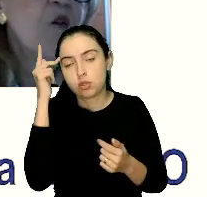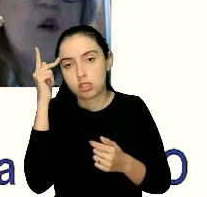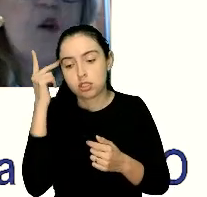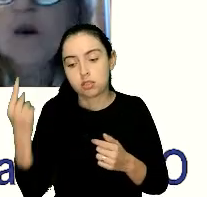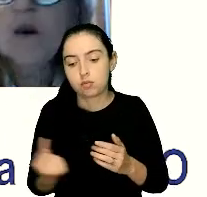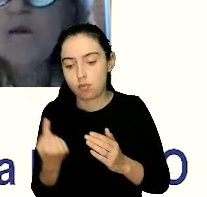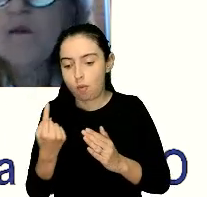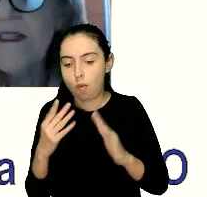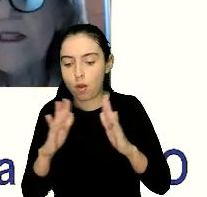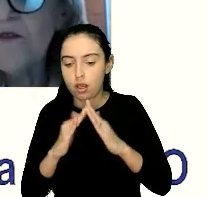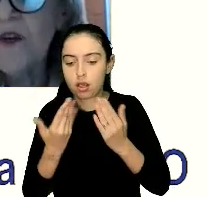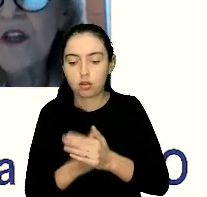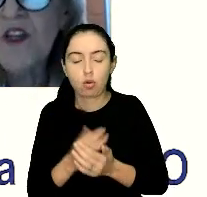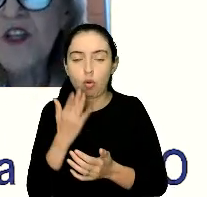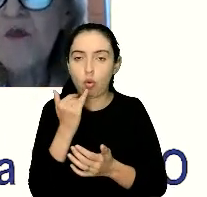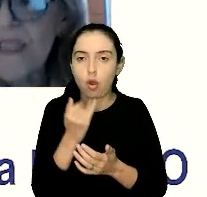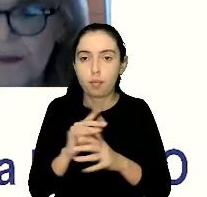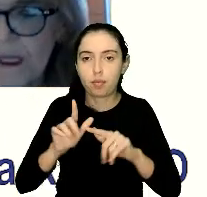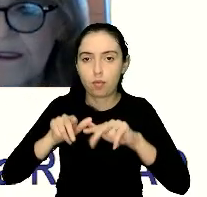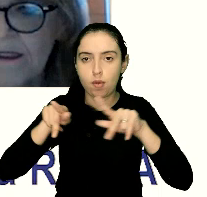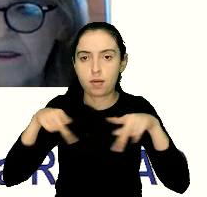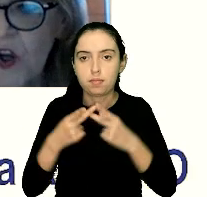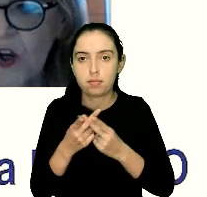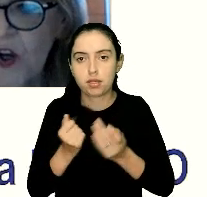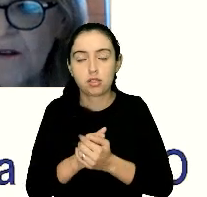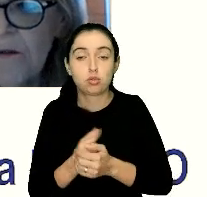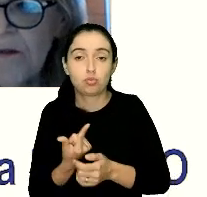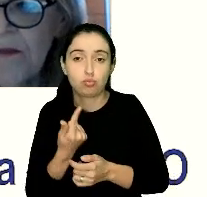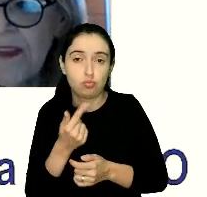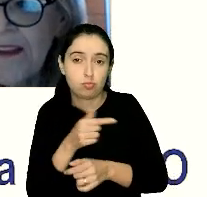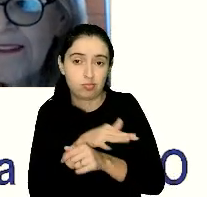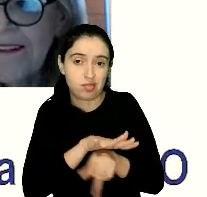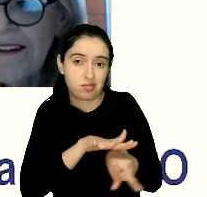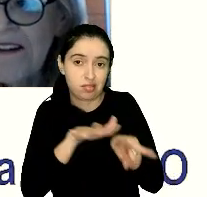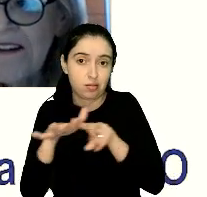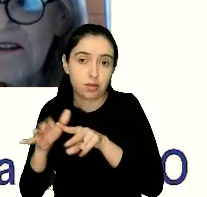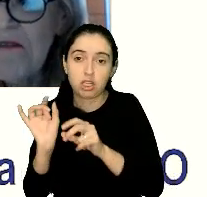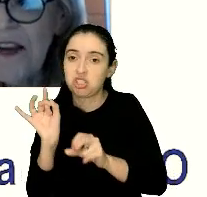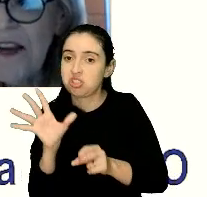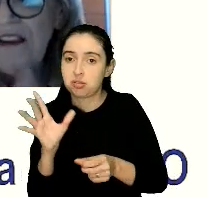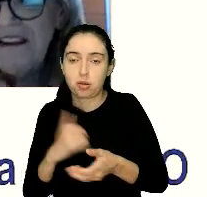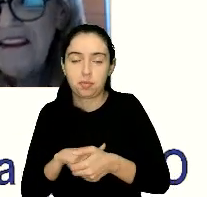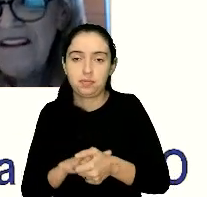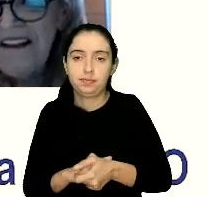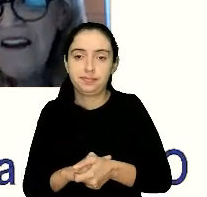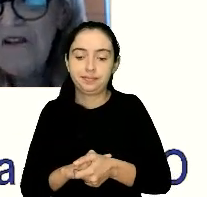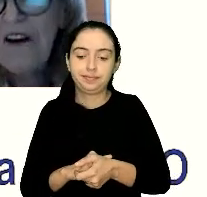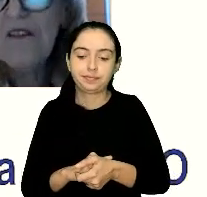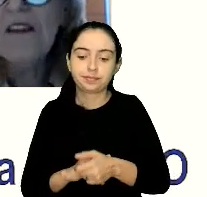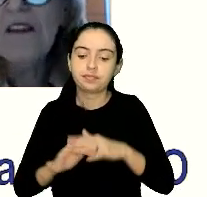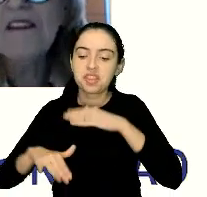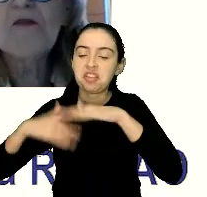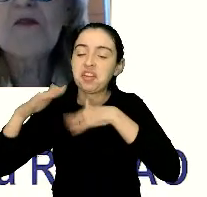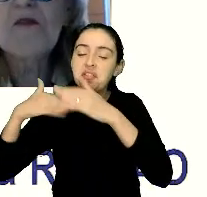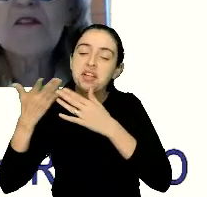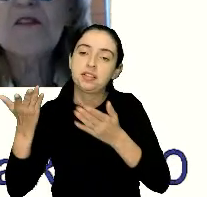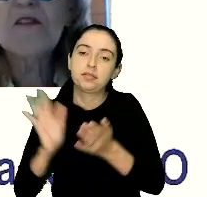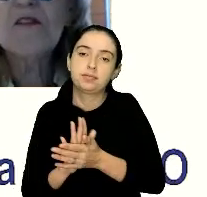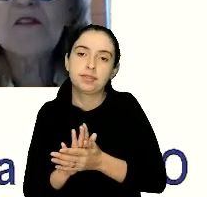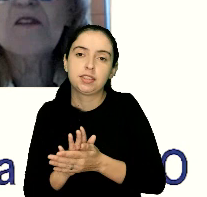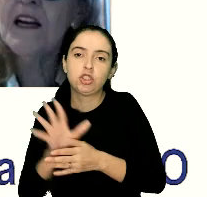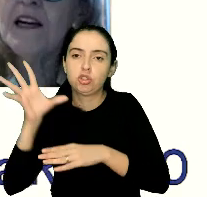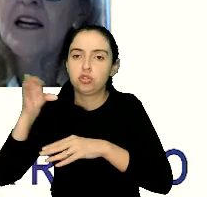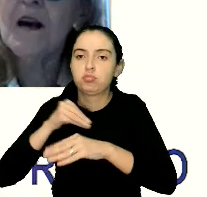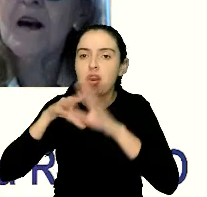então come uma pizza durante uma semana só, né? Que vai fragmentando e